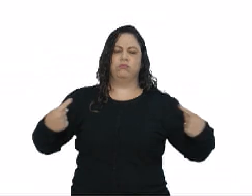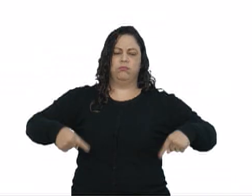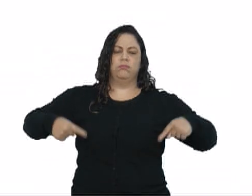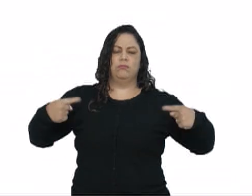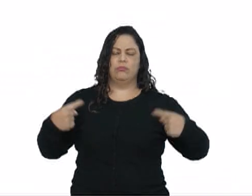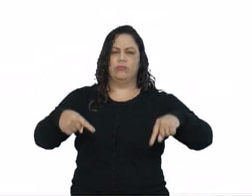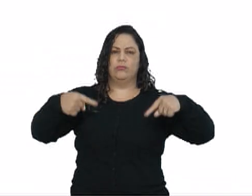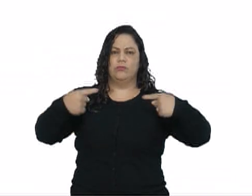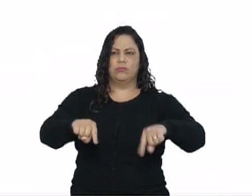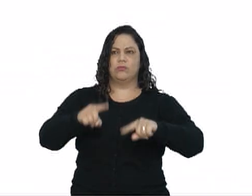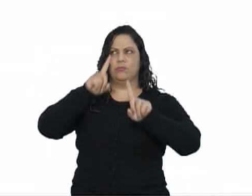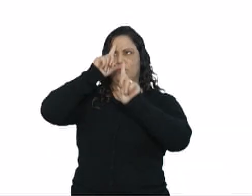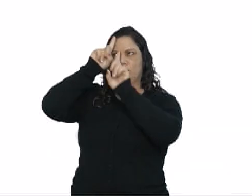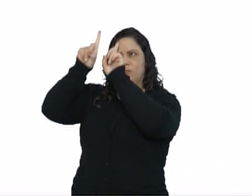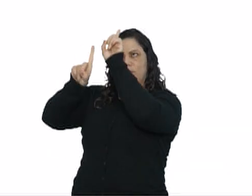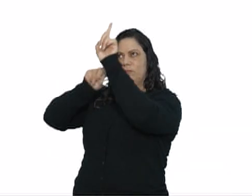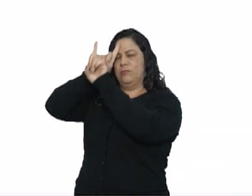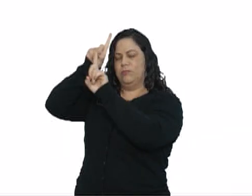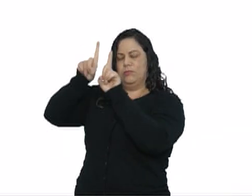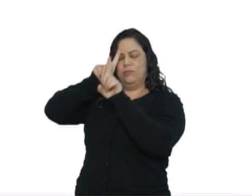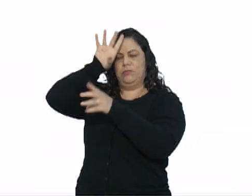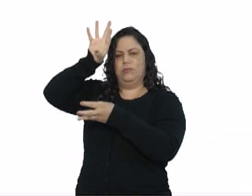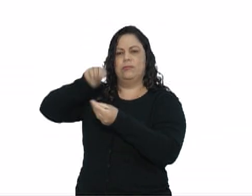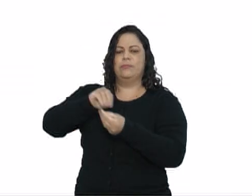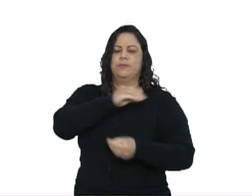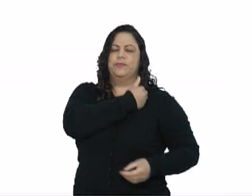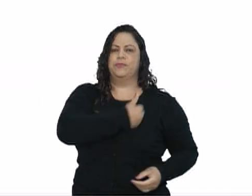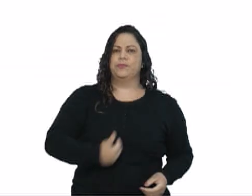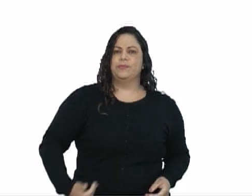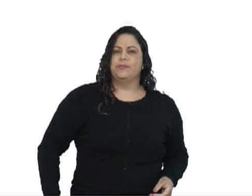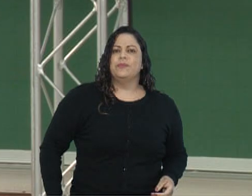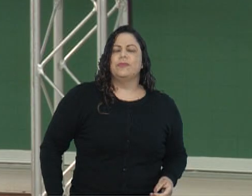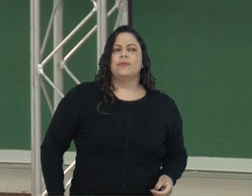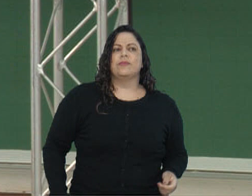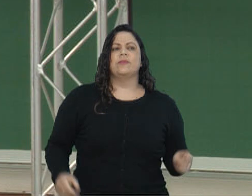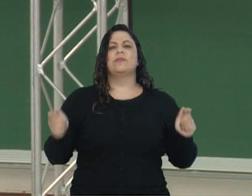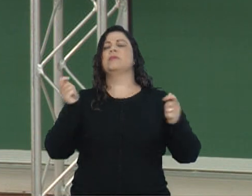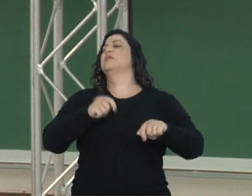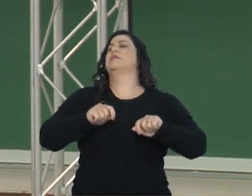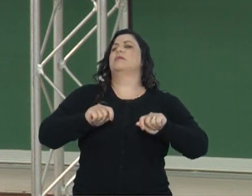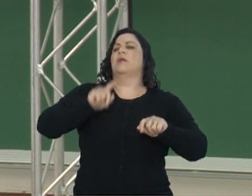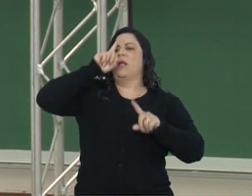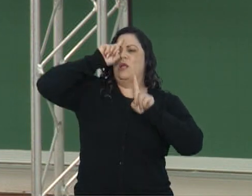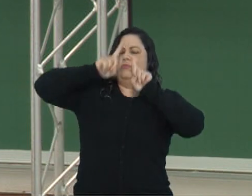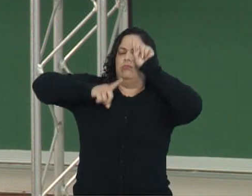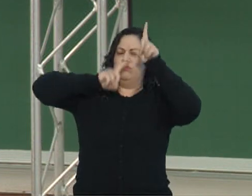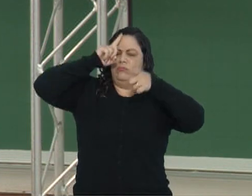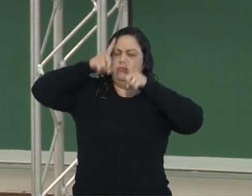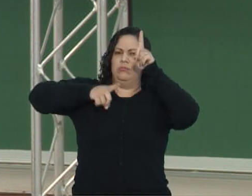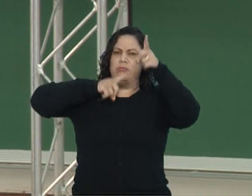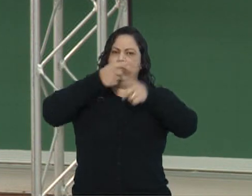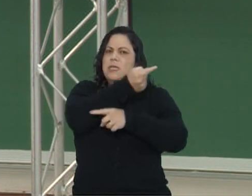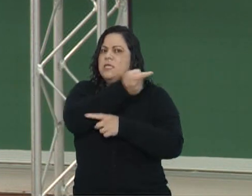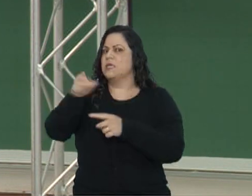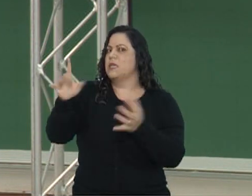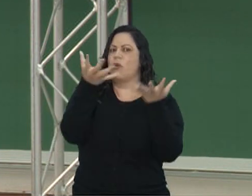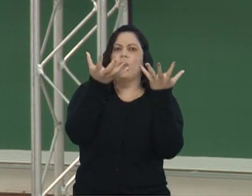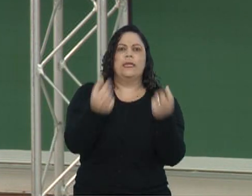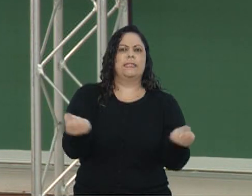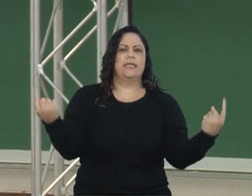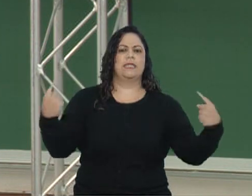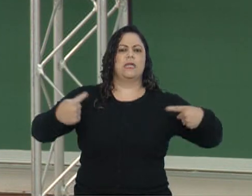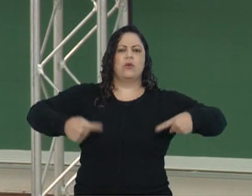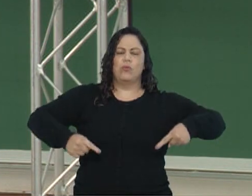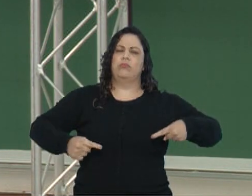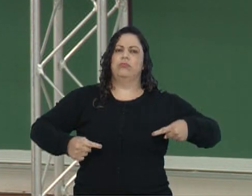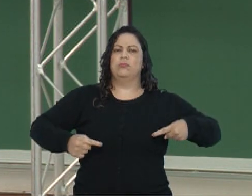e ideológica de governo. Quer dizer, o autoritarismo ele não permite as contradições